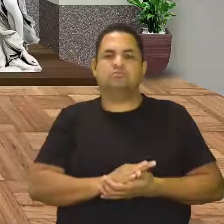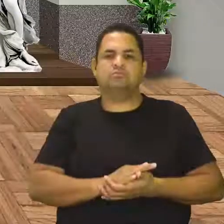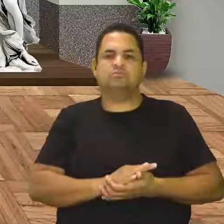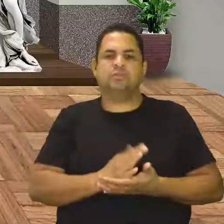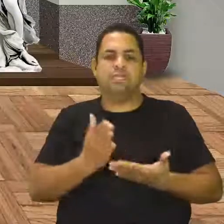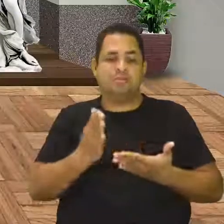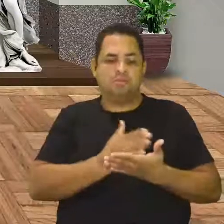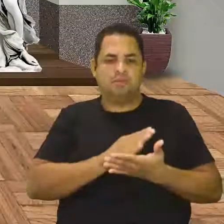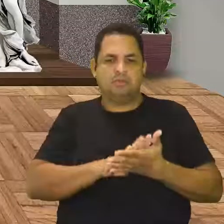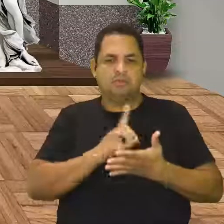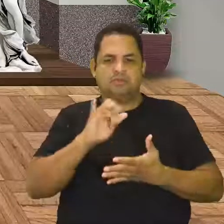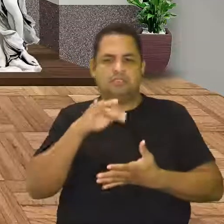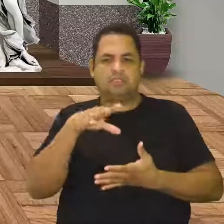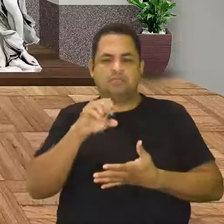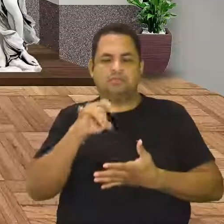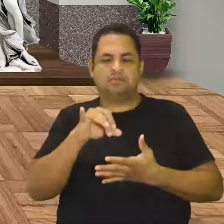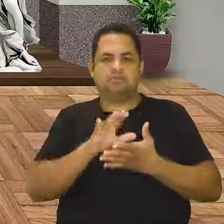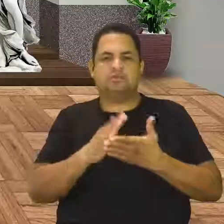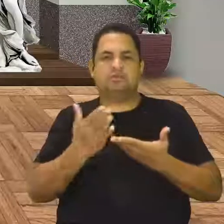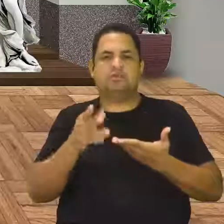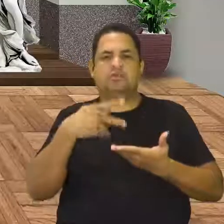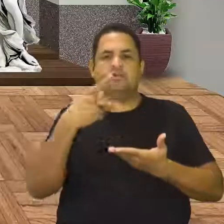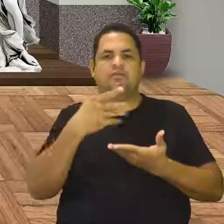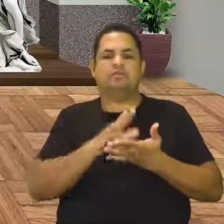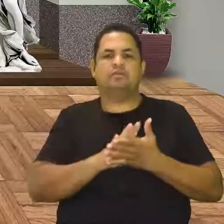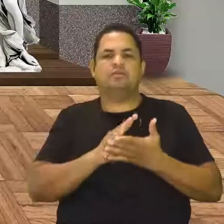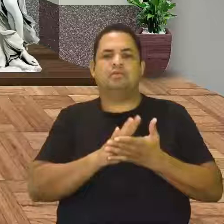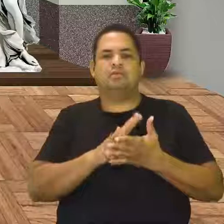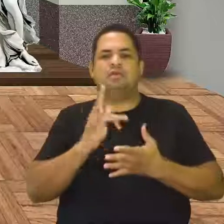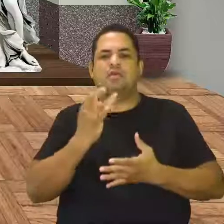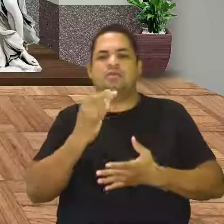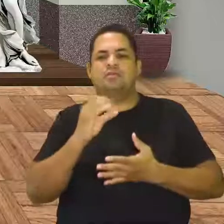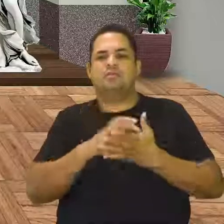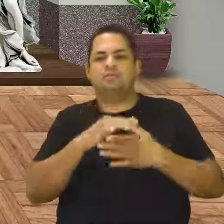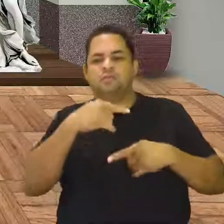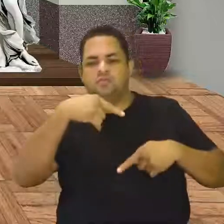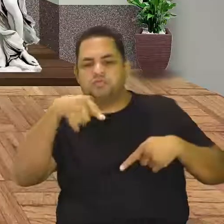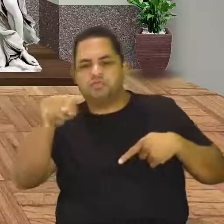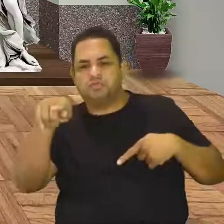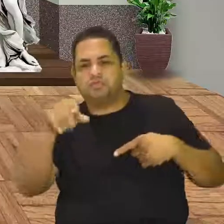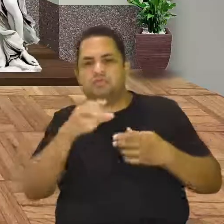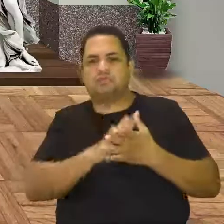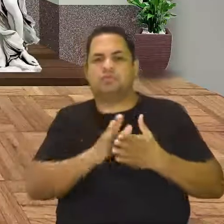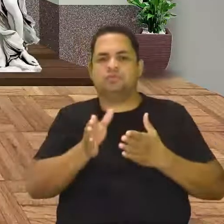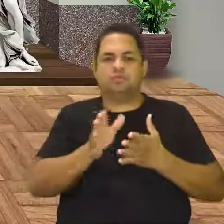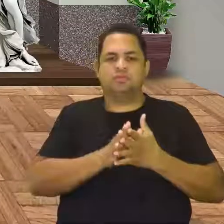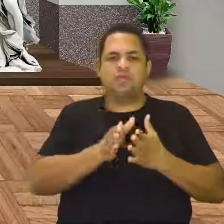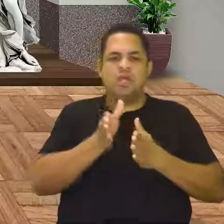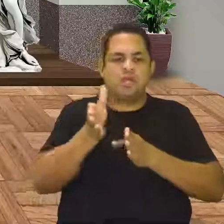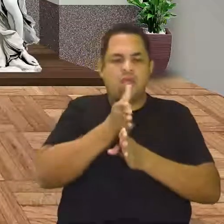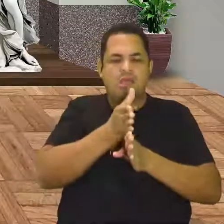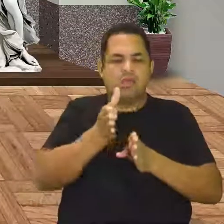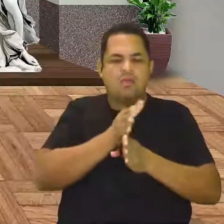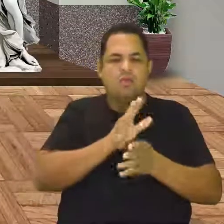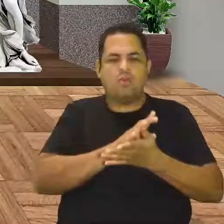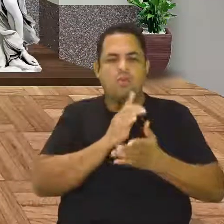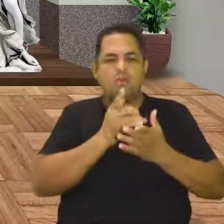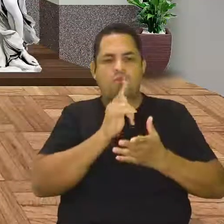Bíblia Sagrada, em Gênesis, ele vai falar sobre a história desse hebreu. Quando ele sai ali entre o rio Tigres e o Eufrates, ali